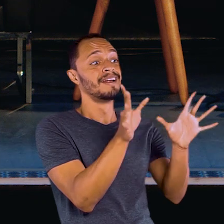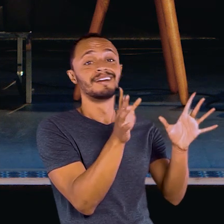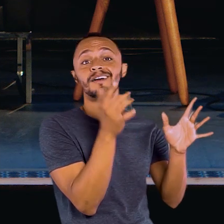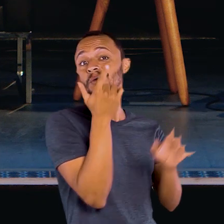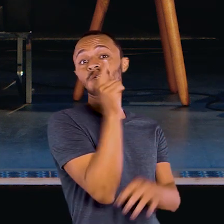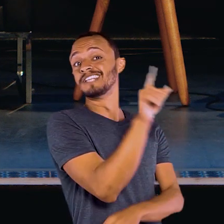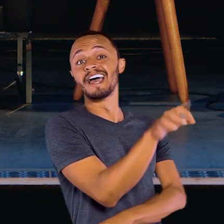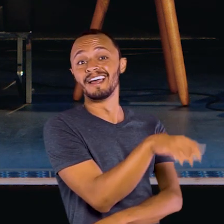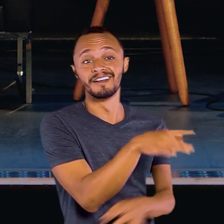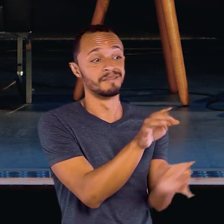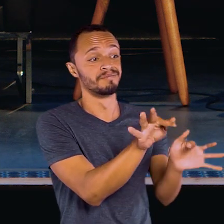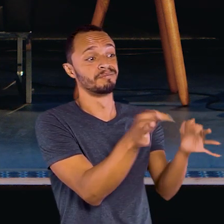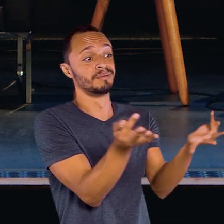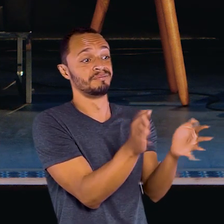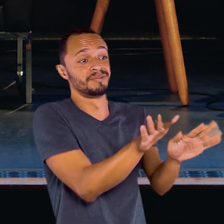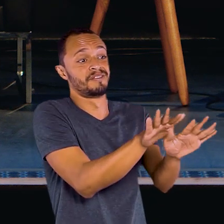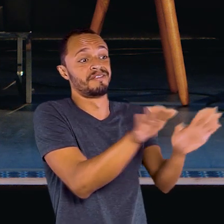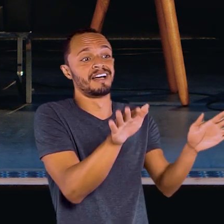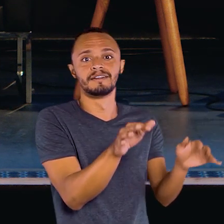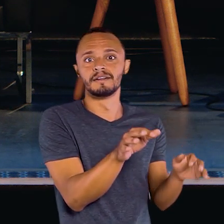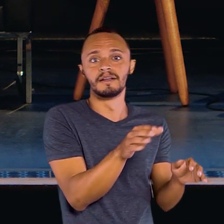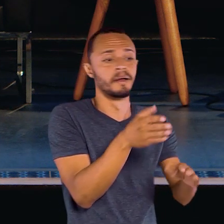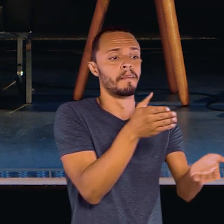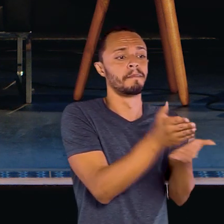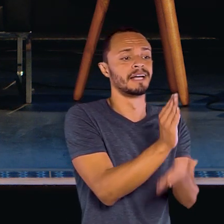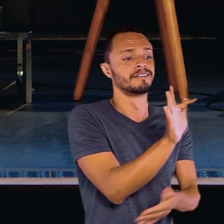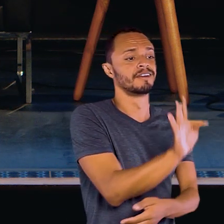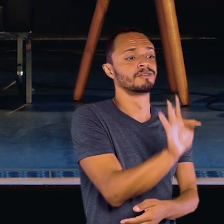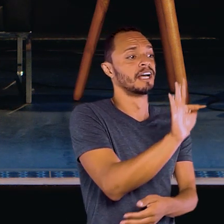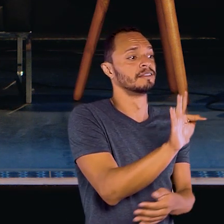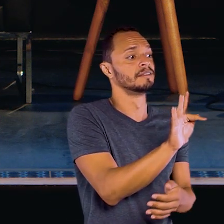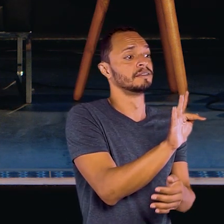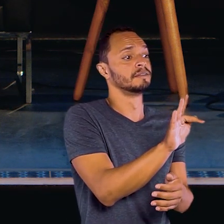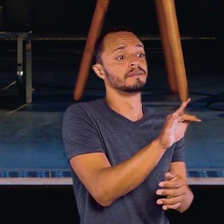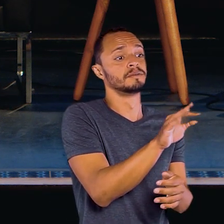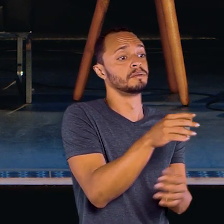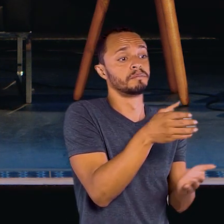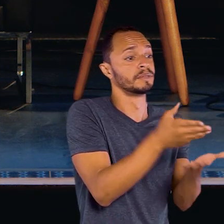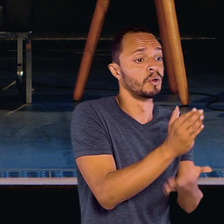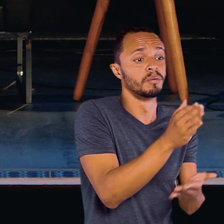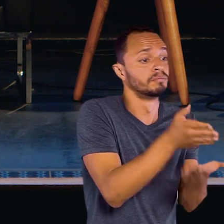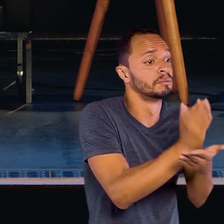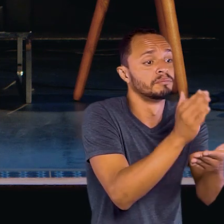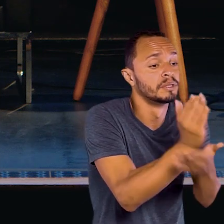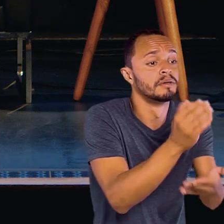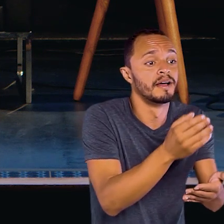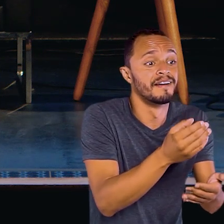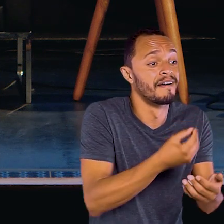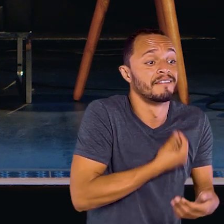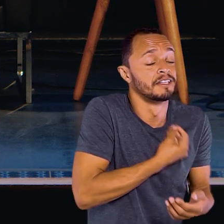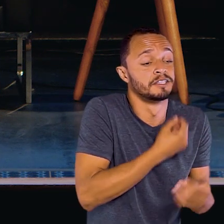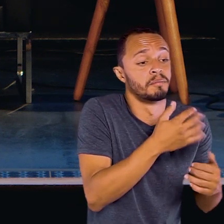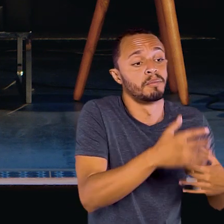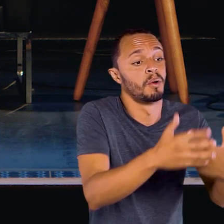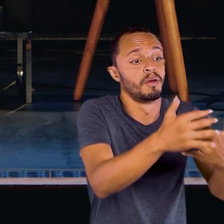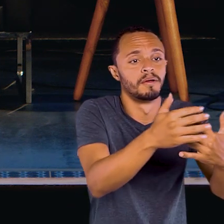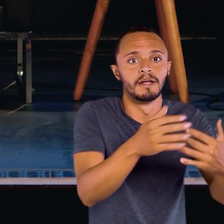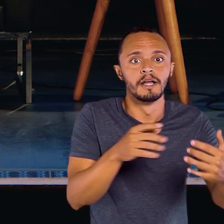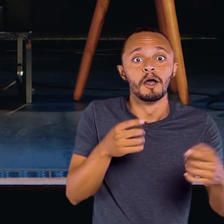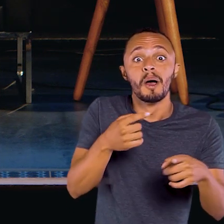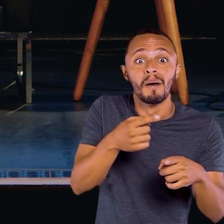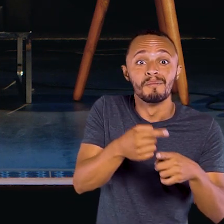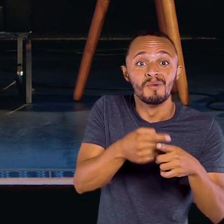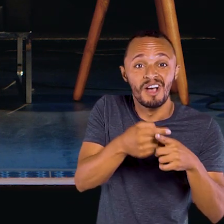médio, passam na faculdade, entrou, se formou, trabalhou, pronto, tem a vida. Por que essa pessoa precisa nadar 6 quilômetros e